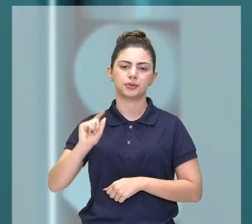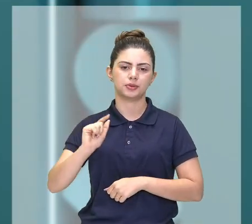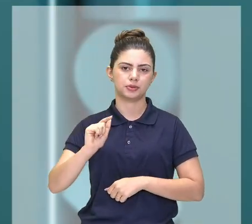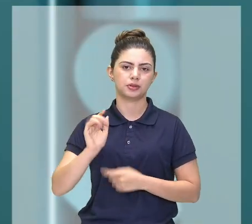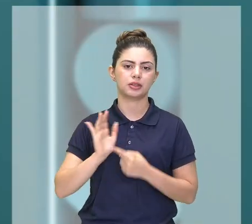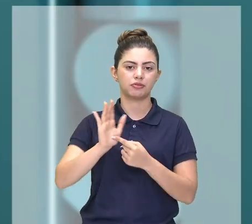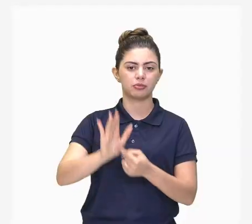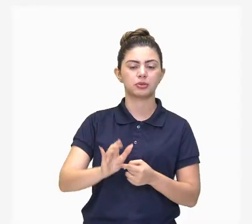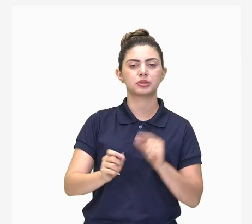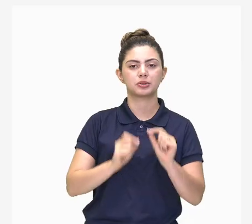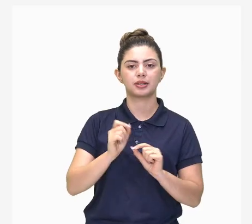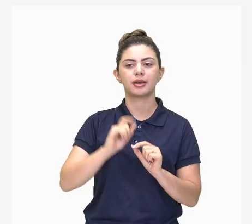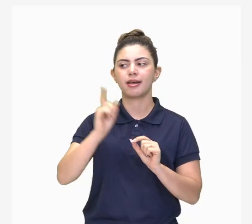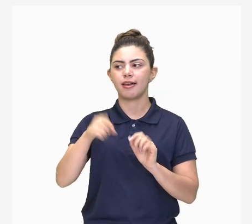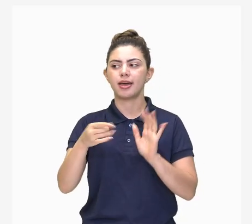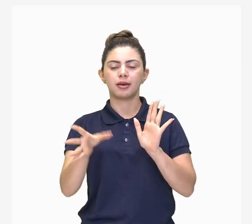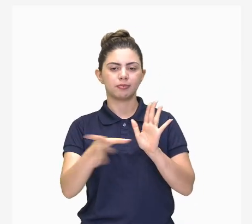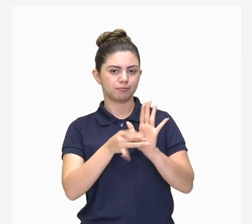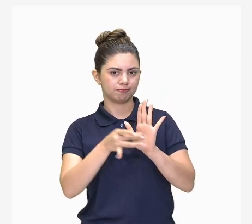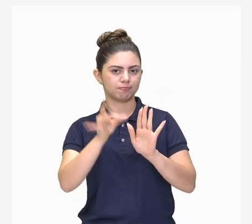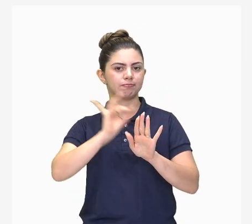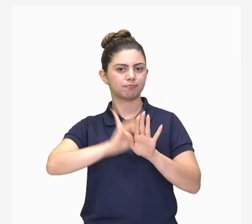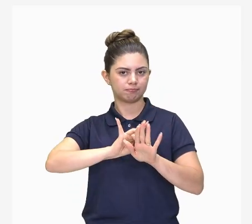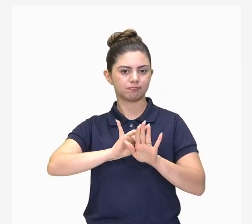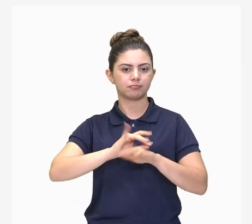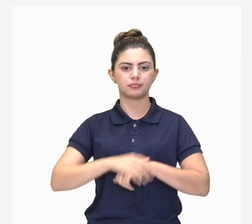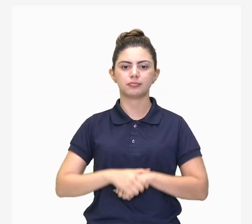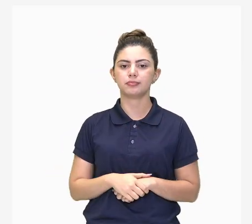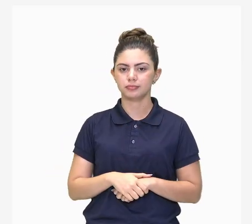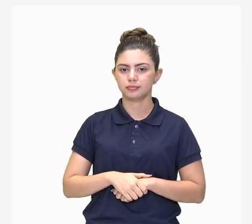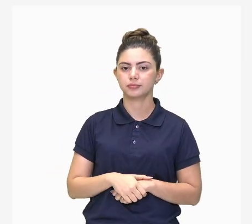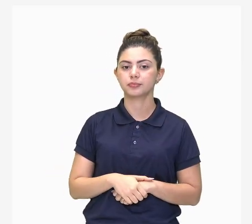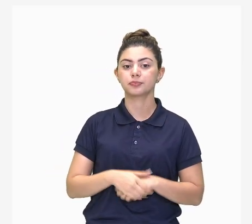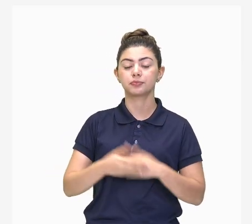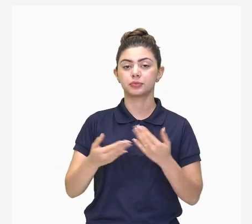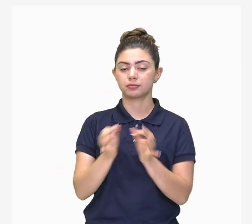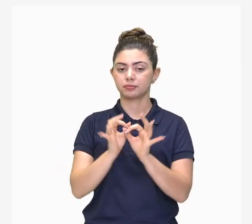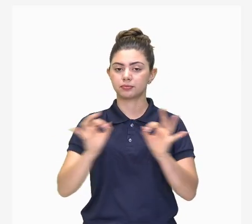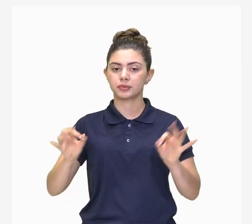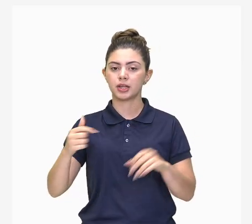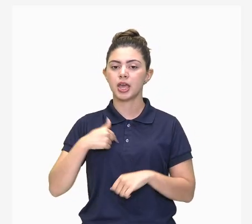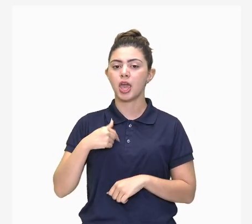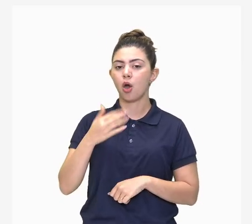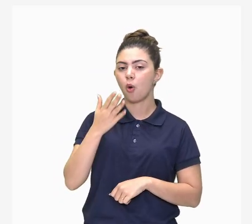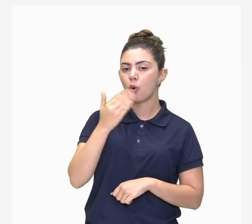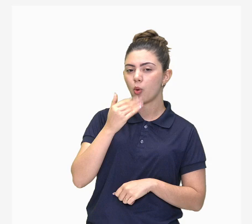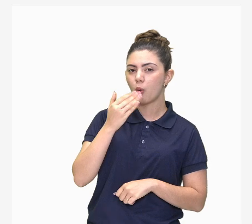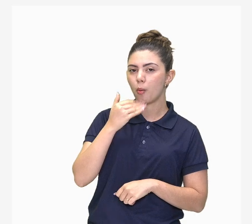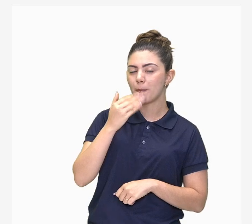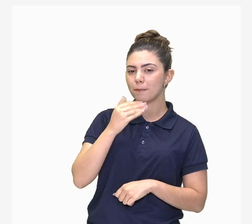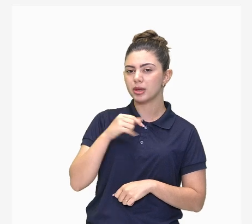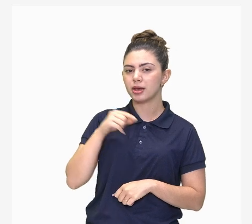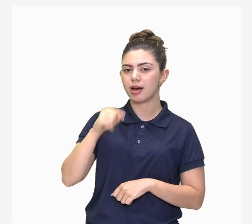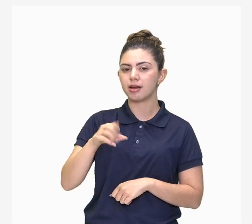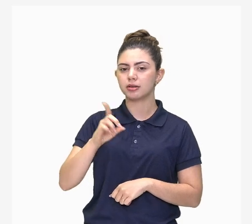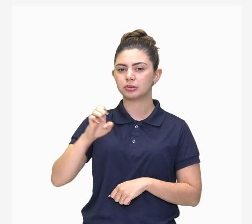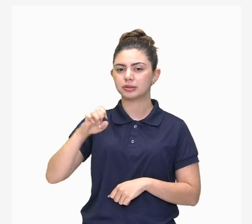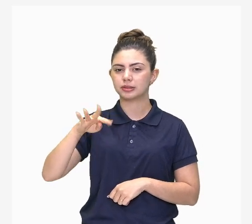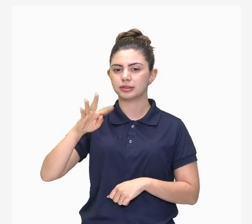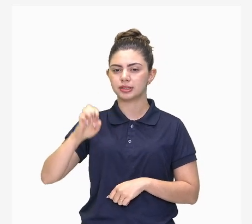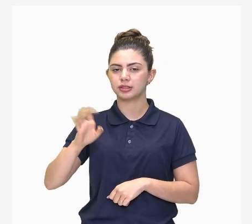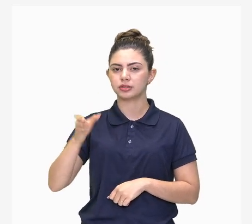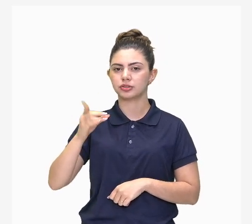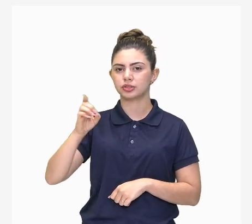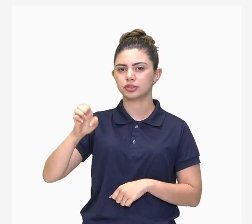é a catacrese. Olha o que diz a catacrese. Eu comi um dente de alho, ou